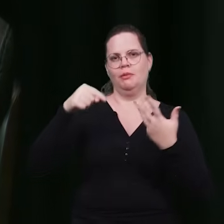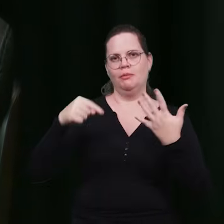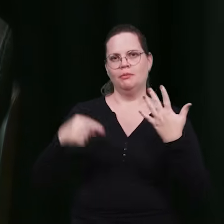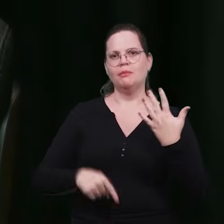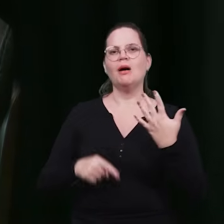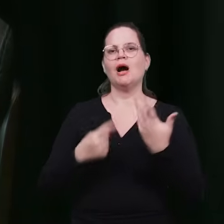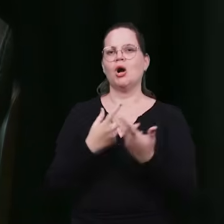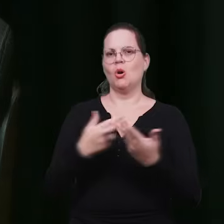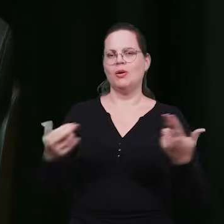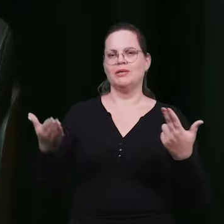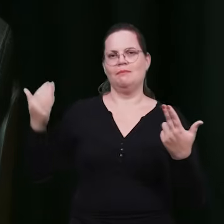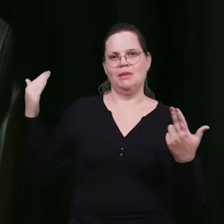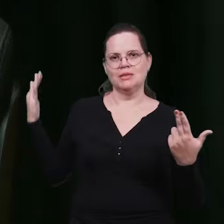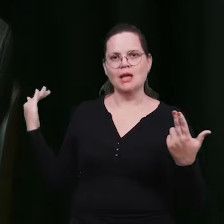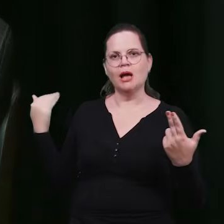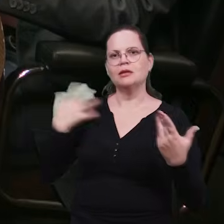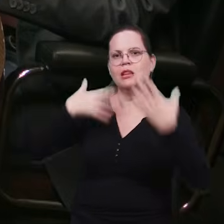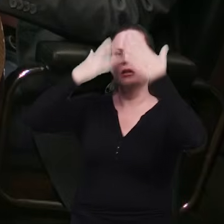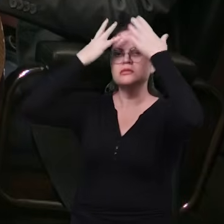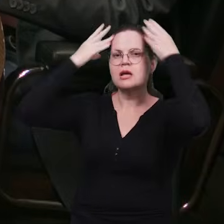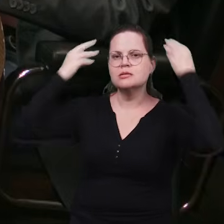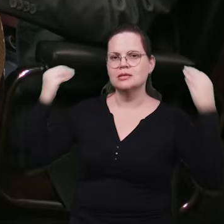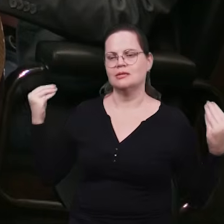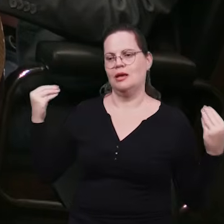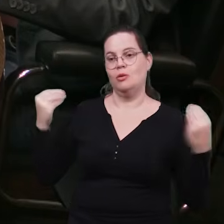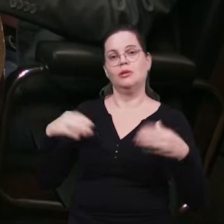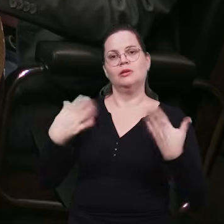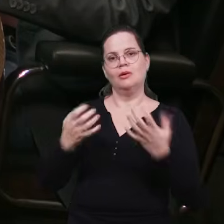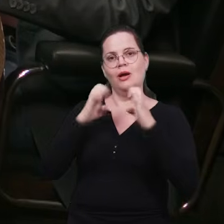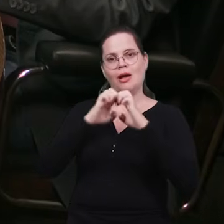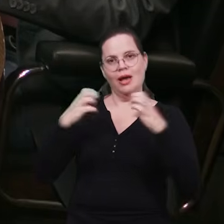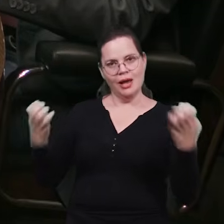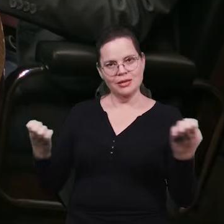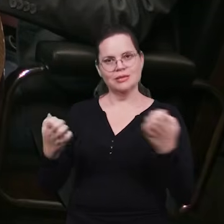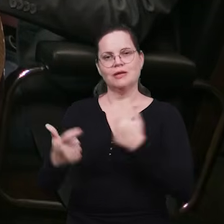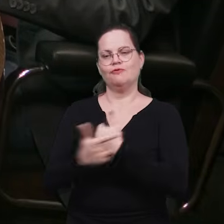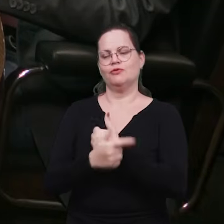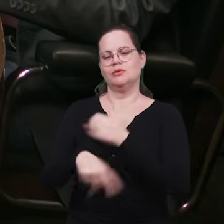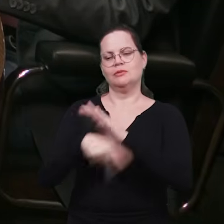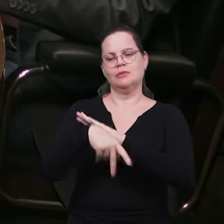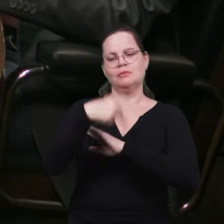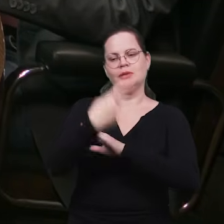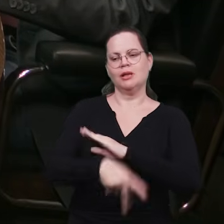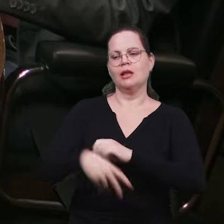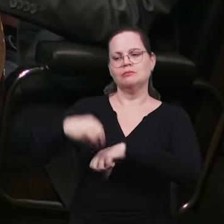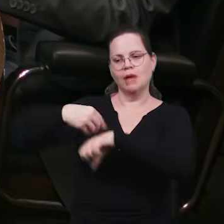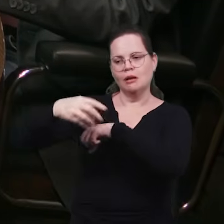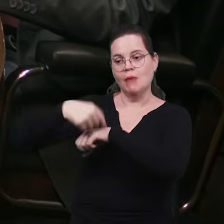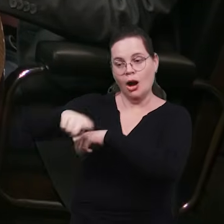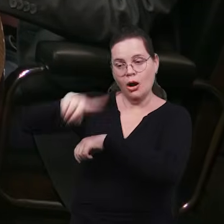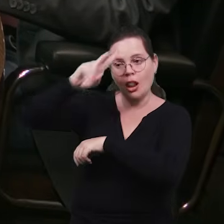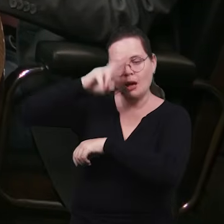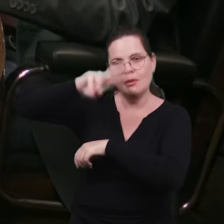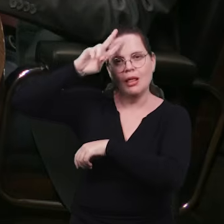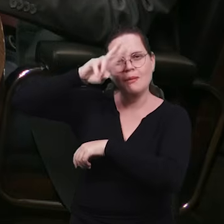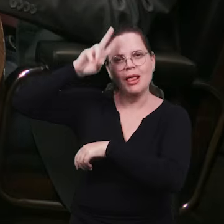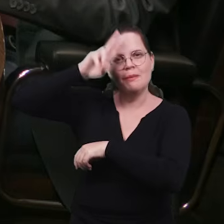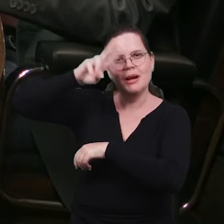no esquecimento, né. Isso. E a função ali de Esdras era realmente trazer em memória do povo,